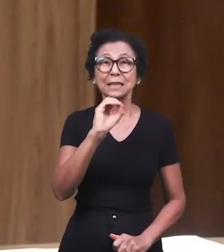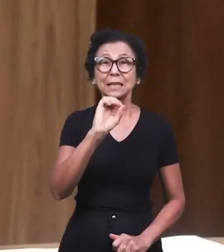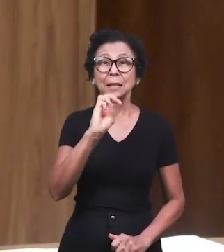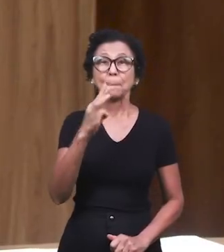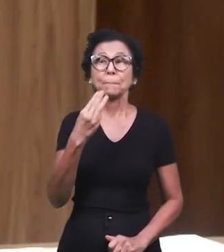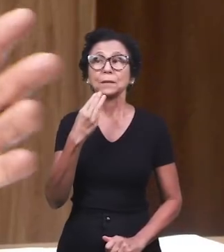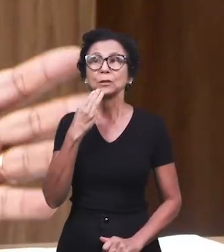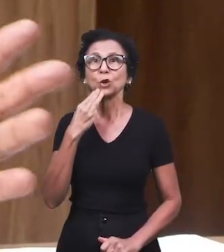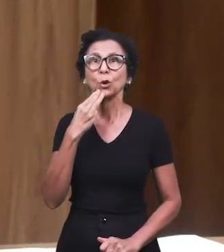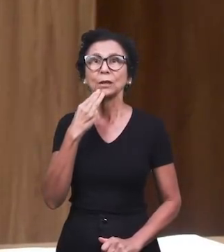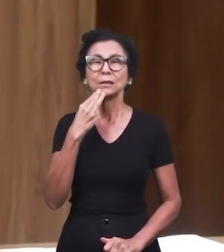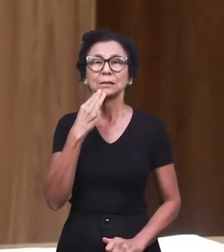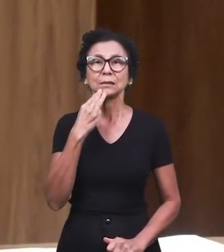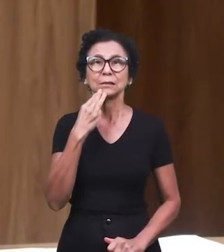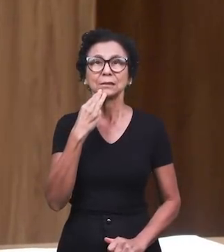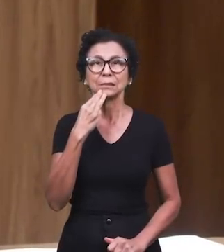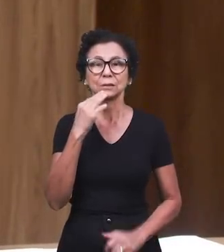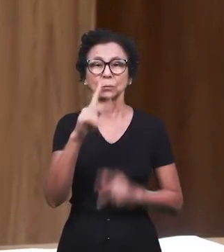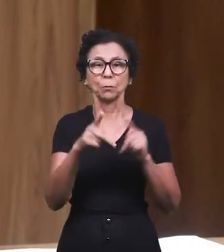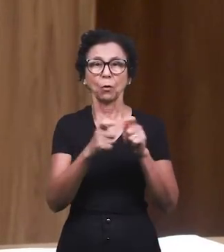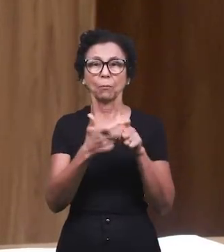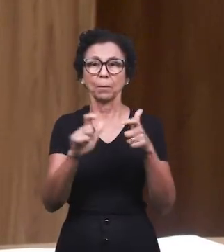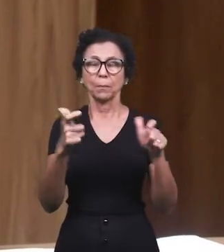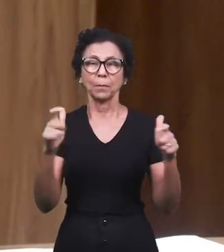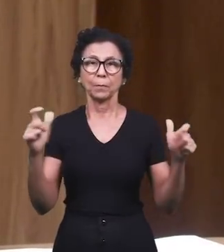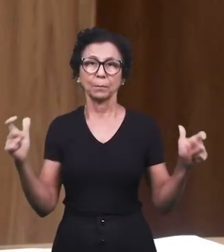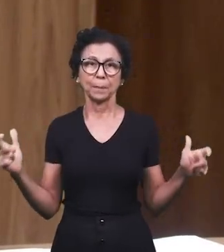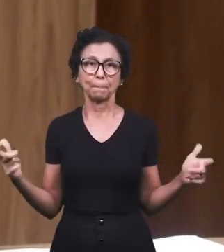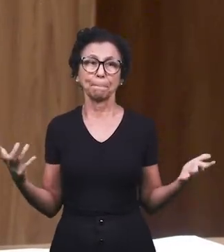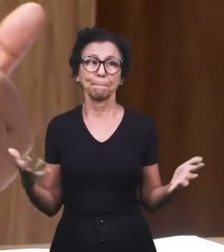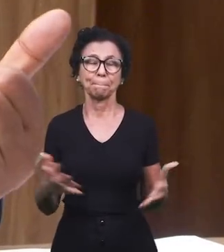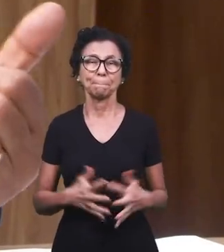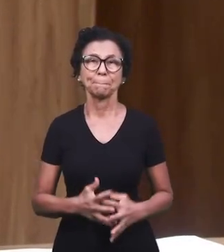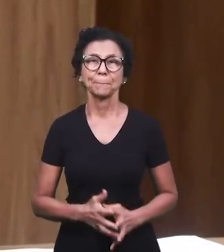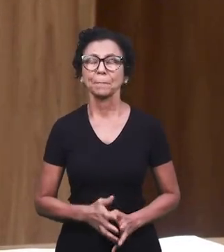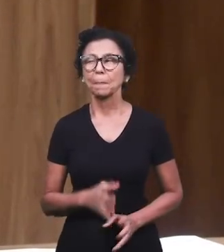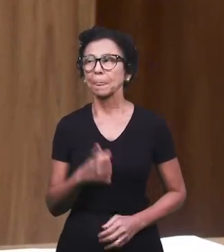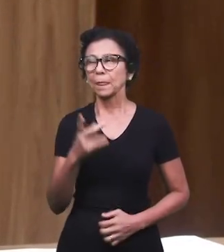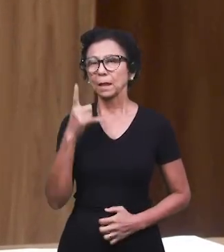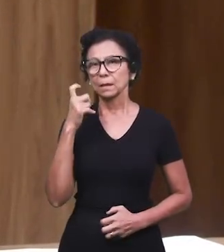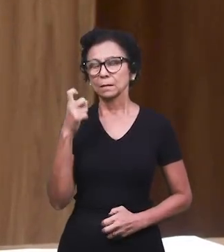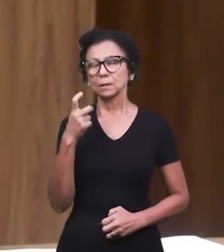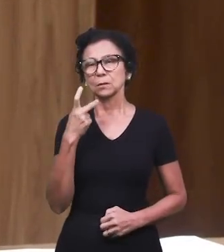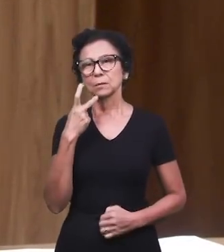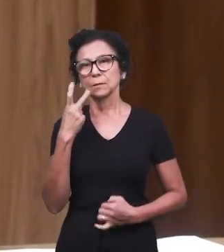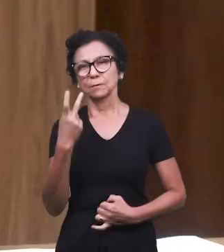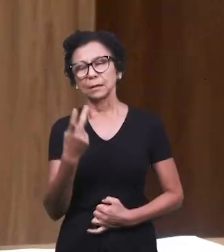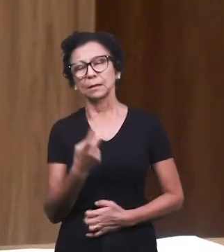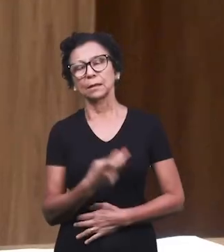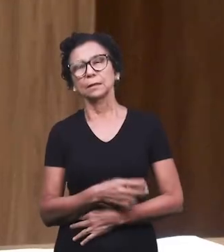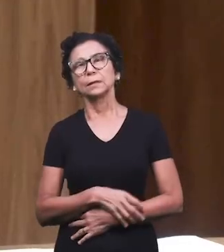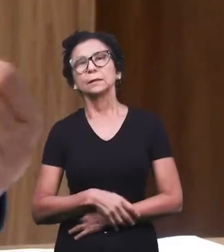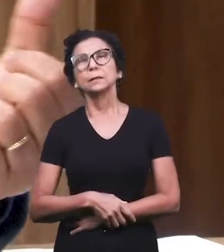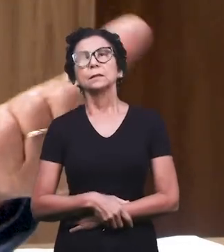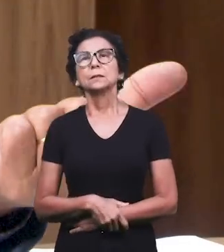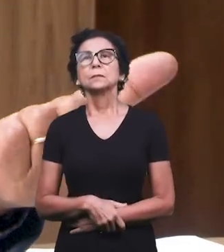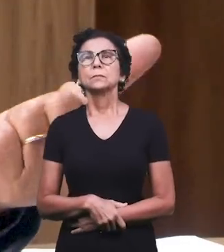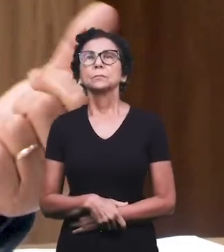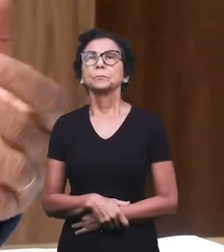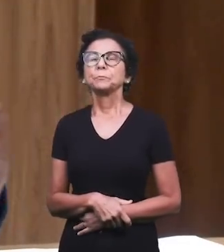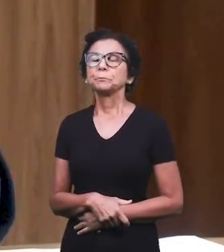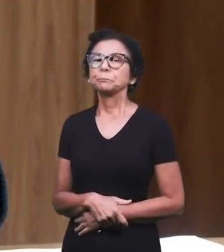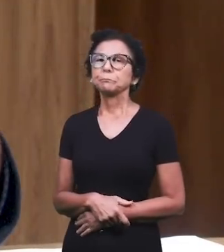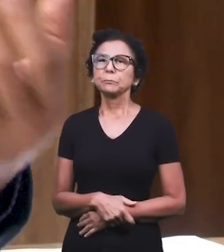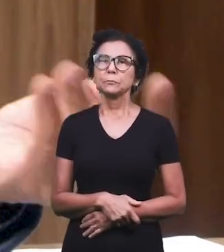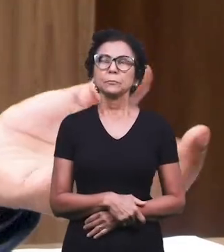milhões de habitantes. Ele tinha mais ou menos 1 milhão de habitantes em Roma. Agora, é interessante depois o Serlão comentar também, tem a história do surgimento do